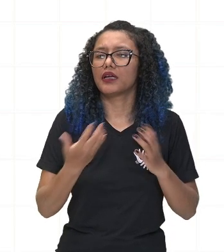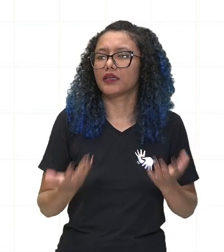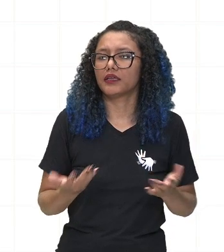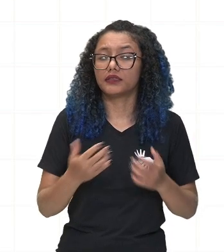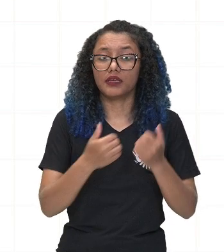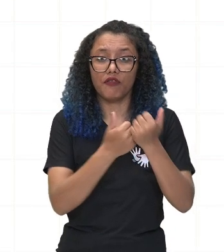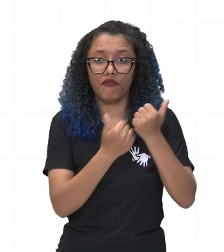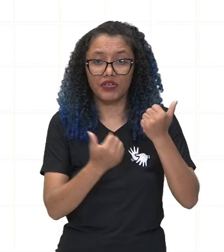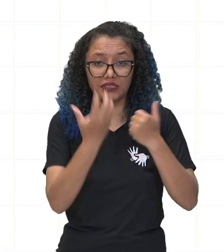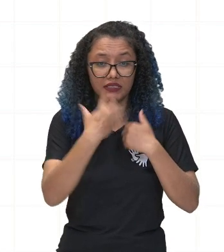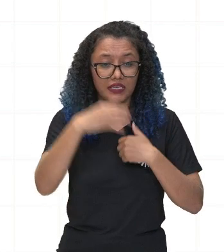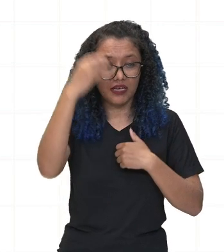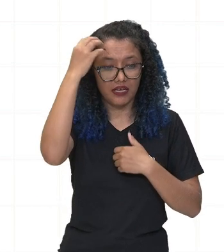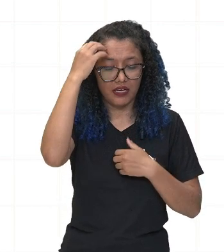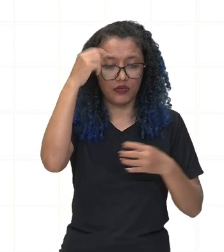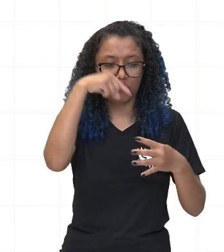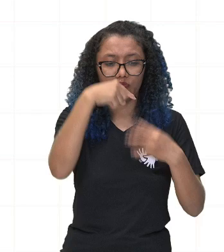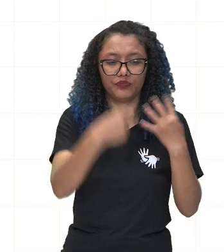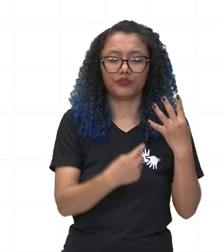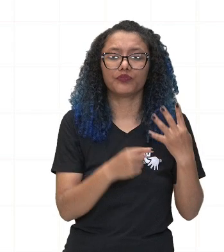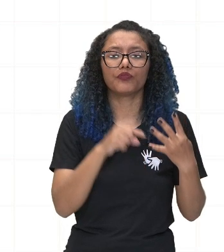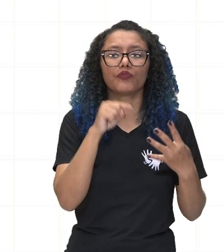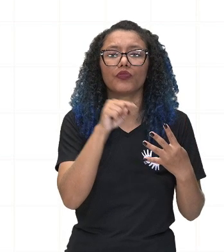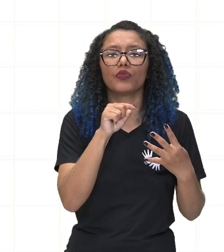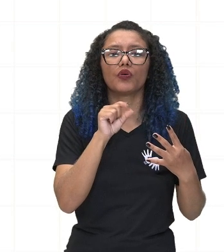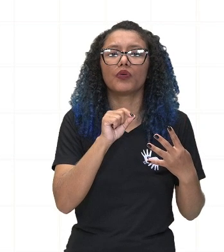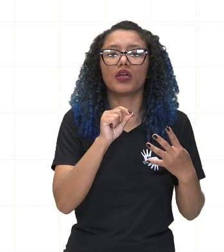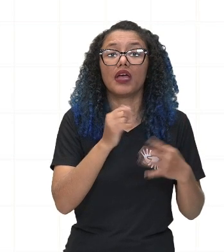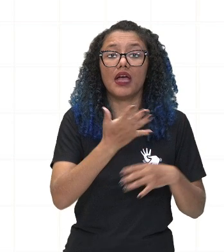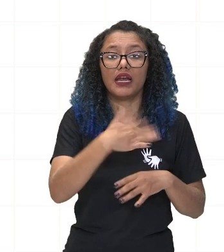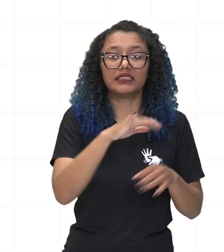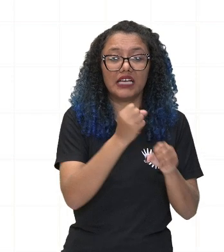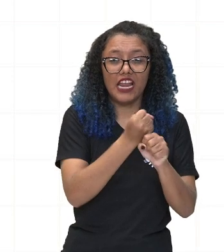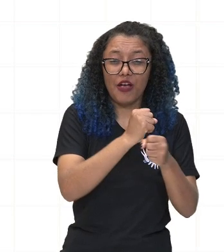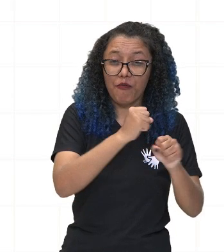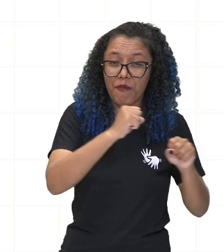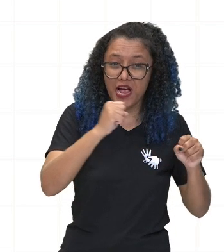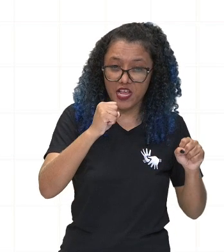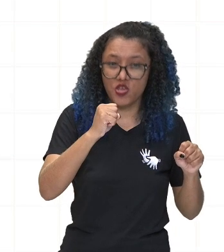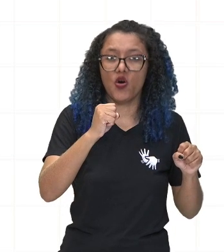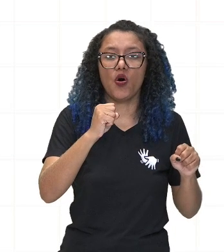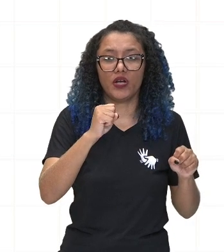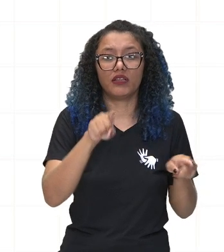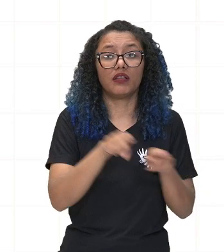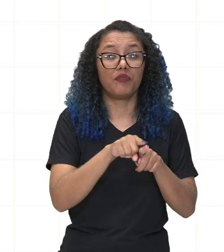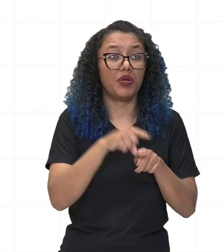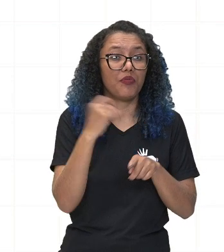as maiores e mais importantes unidades administrativas